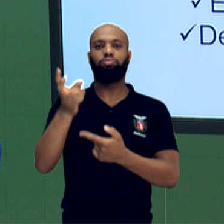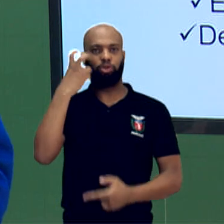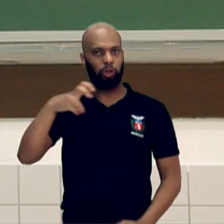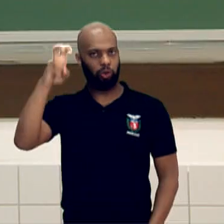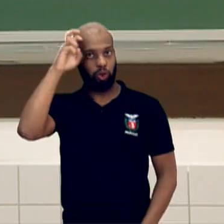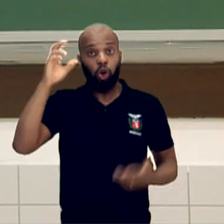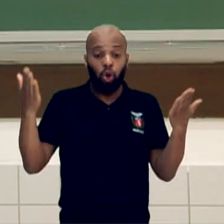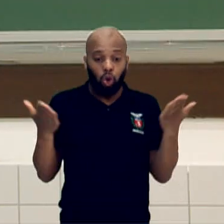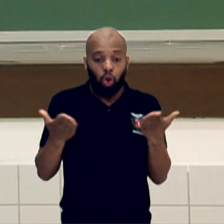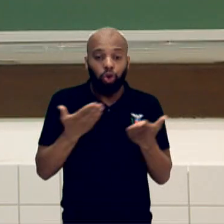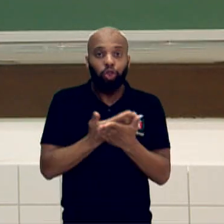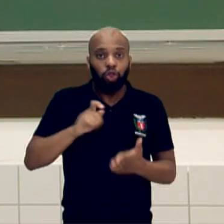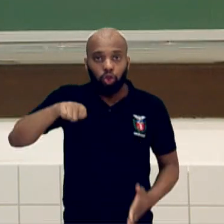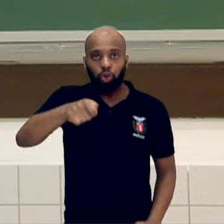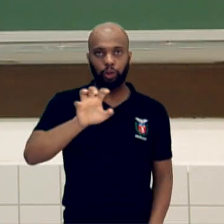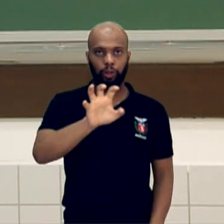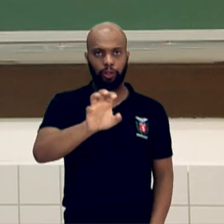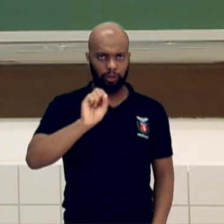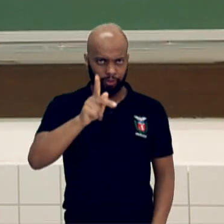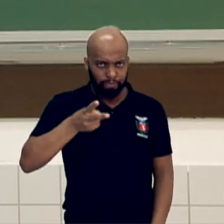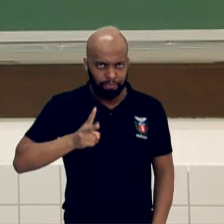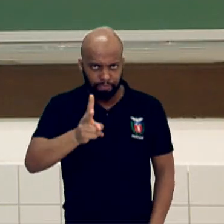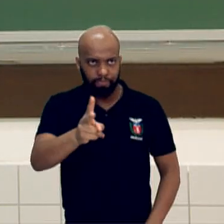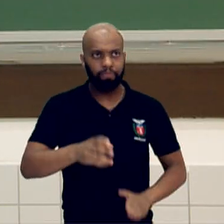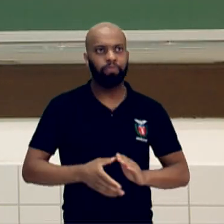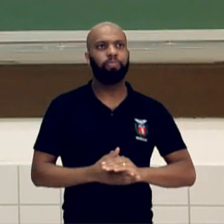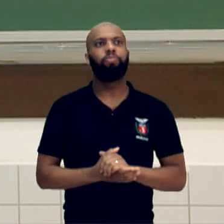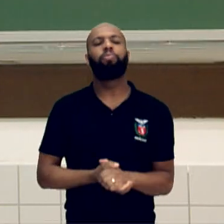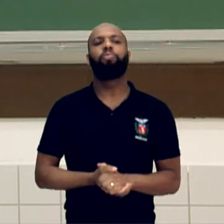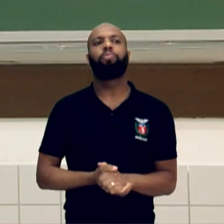hoje dessas temáticas aí, tudo bem? Vamos continuando?